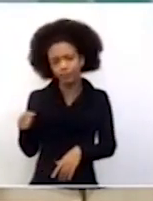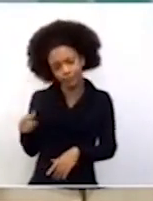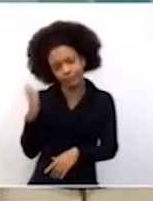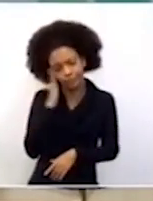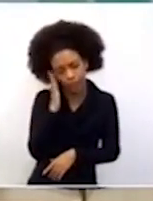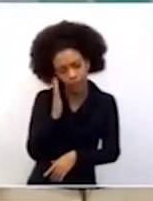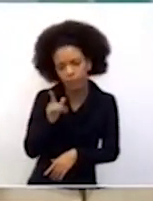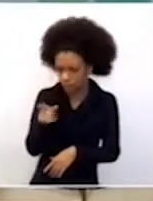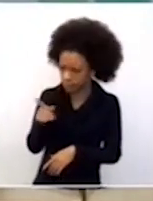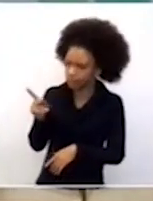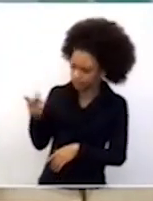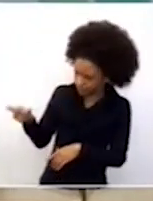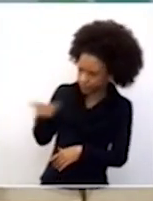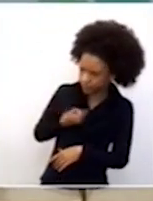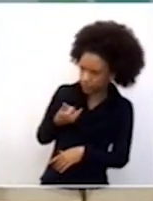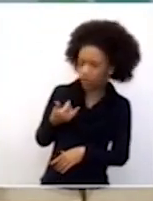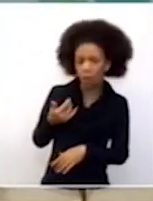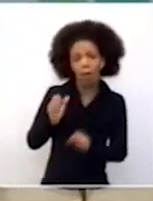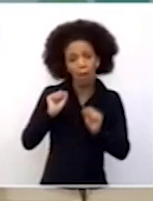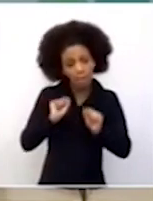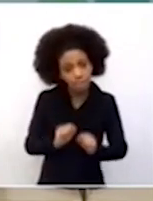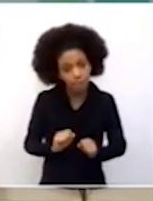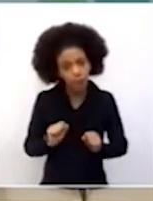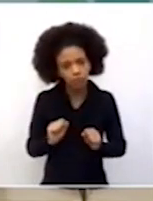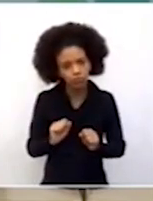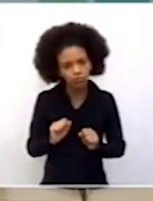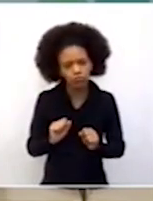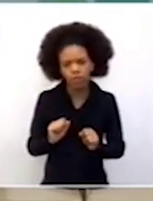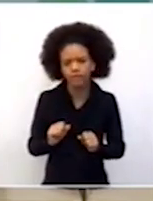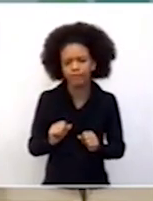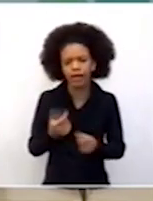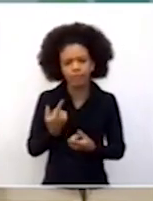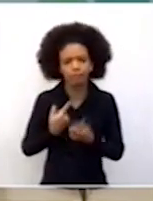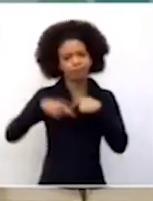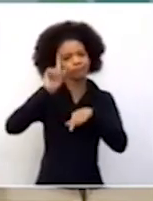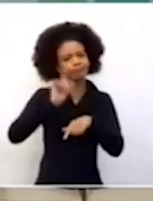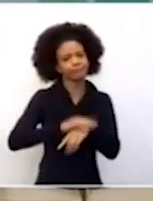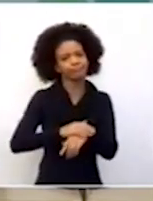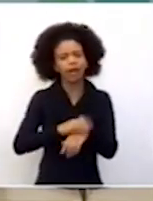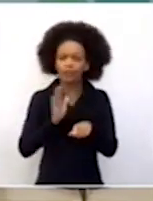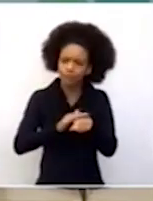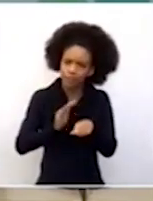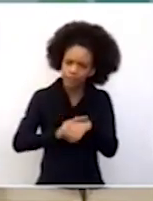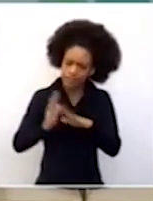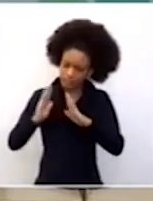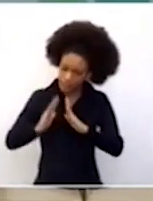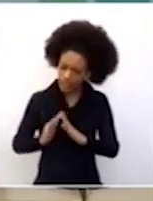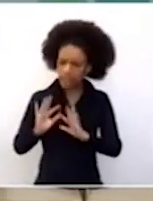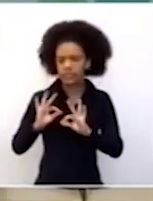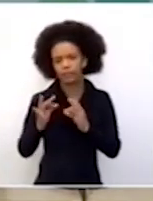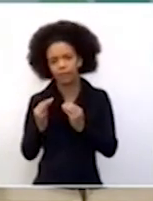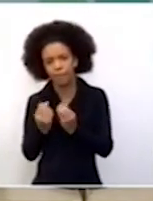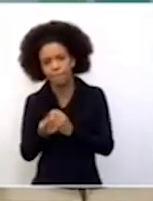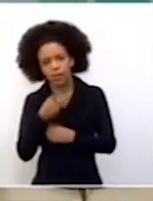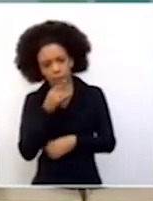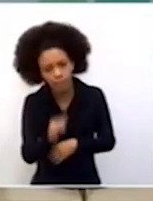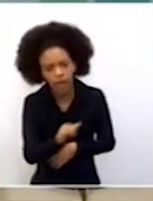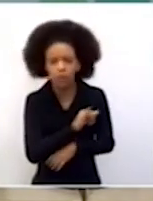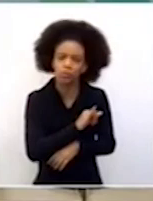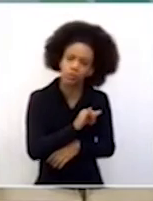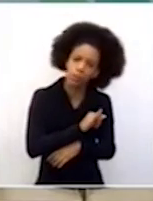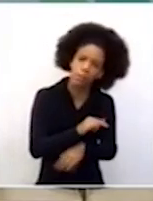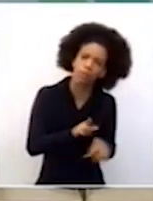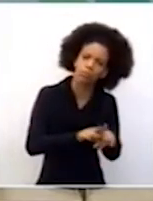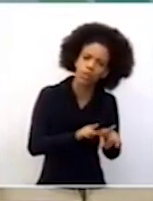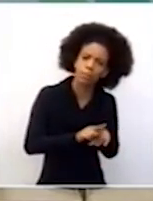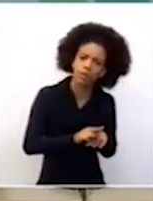professor Marcelo, a gente pode resgatar essas brincadeiras, fazer em casa, né, com os pais, com os irmãos,